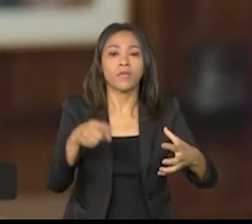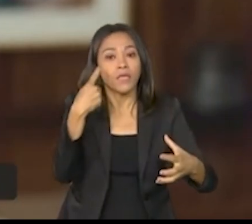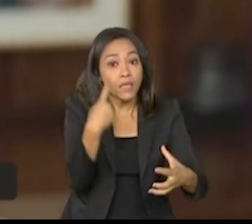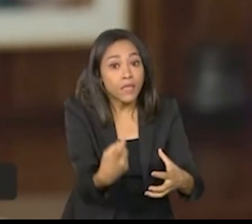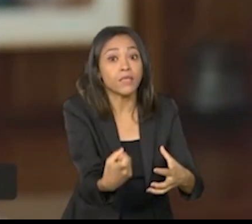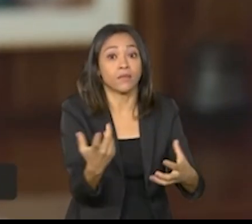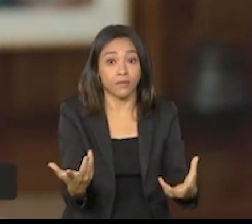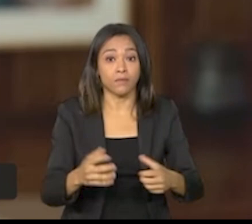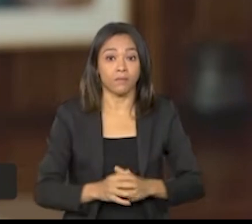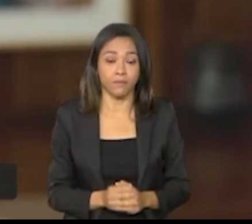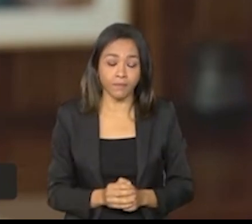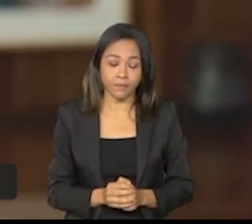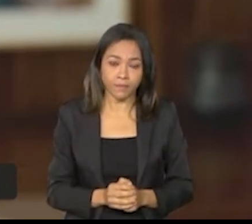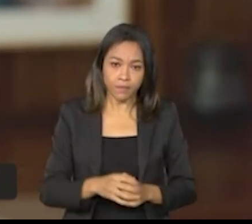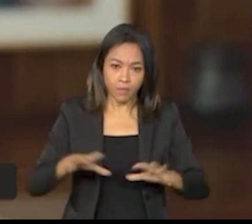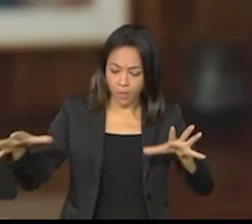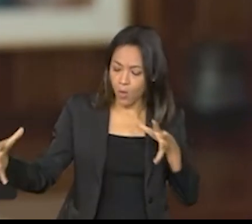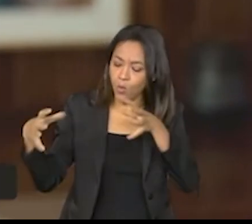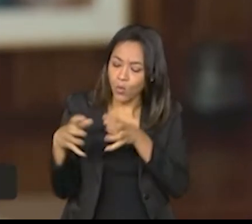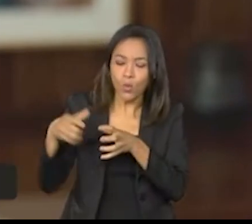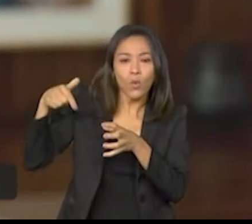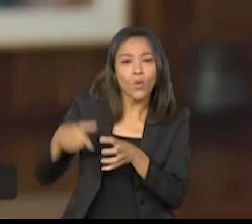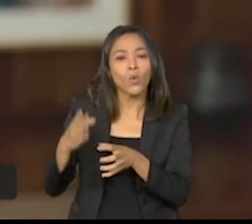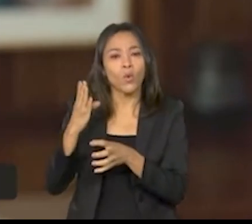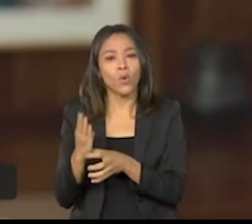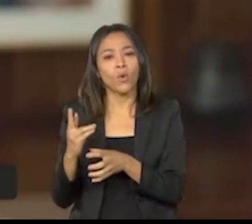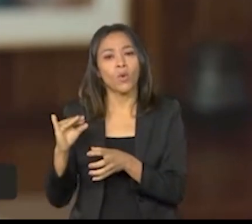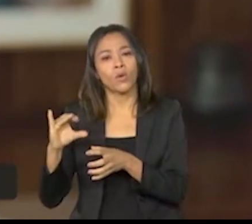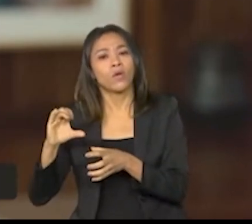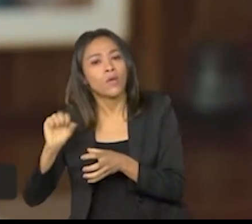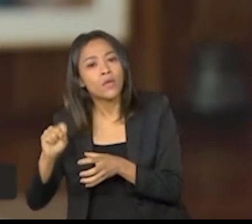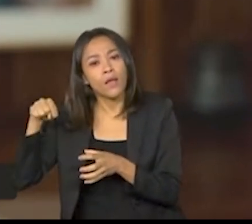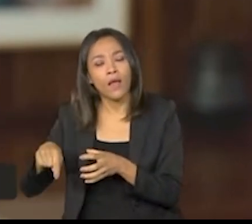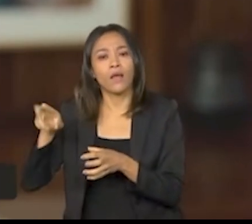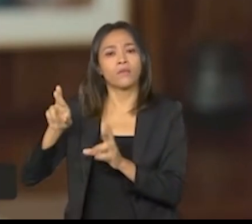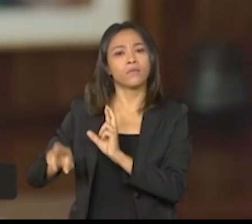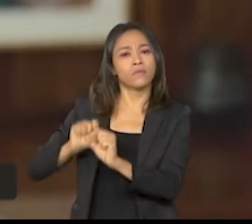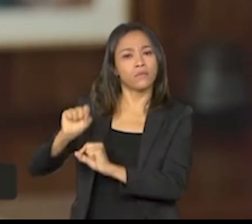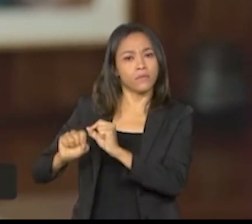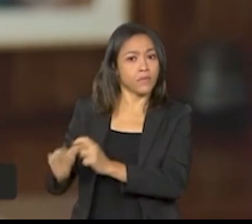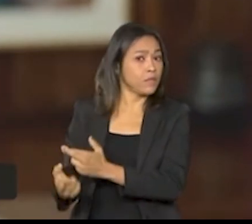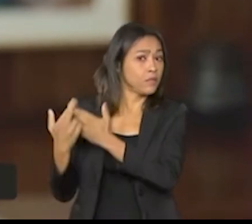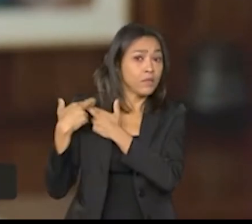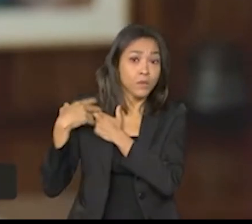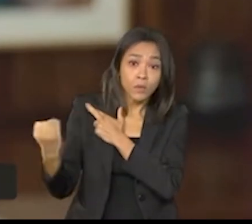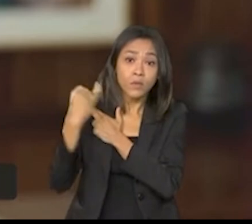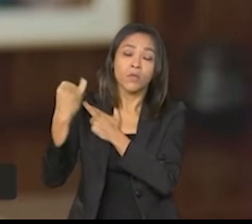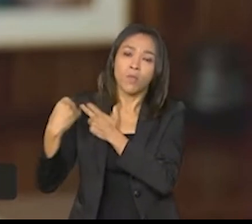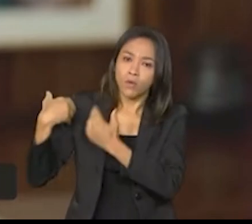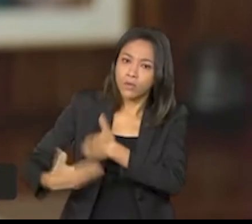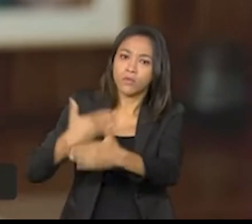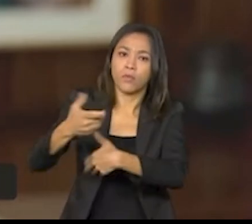privados os Bricks foi responsável por parcel significativa do crescimento econômico Mundial nas